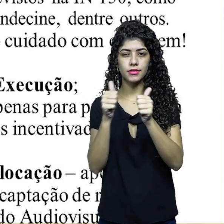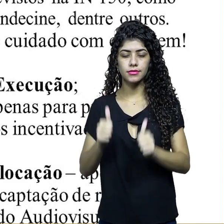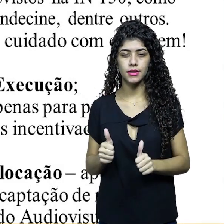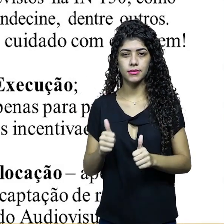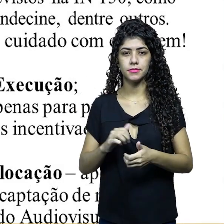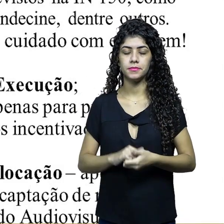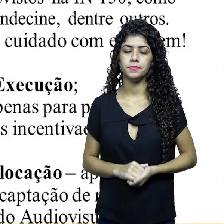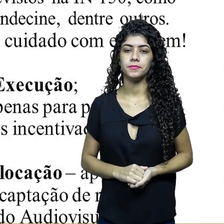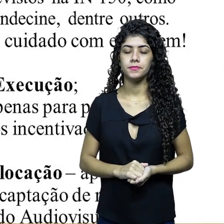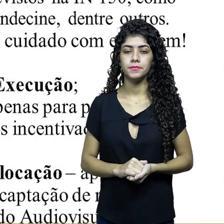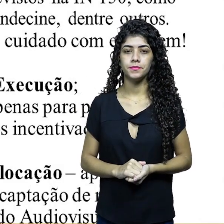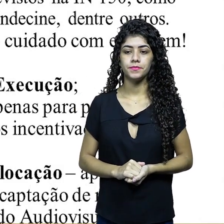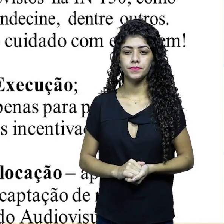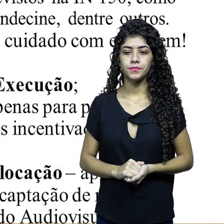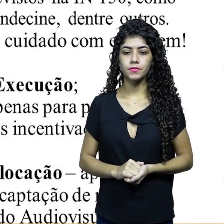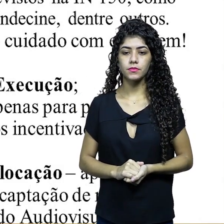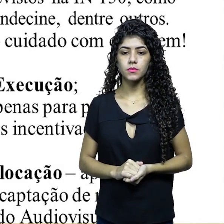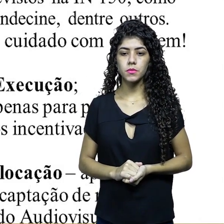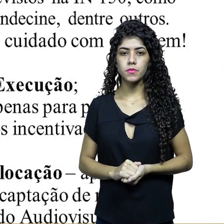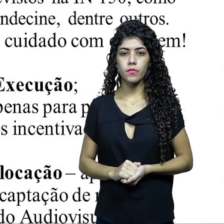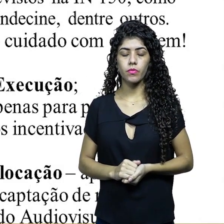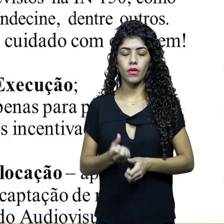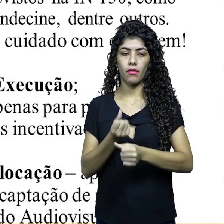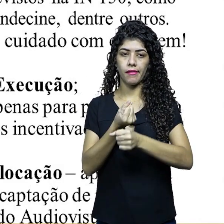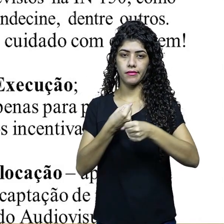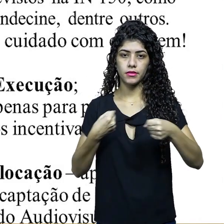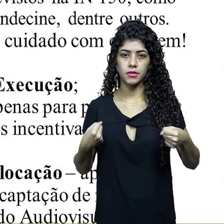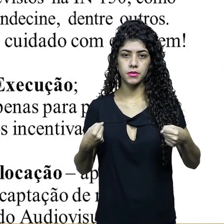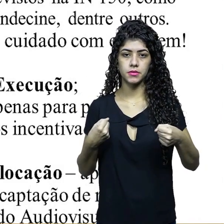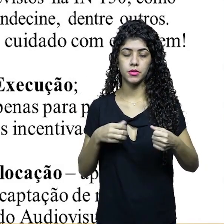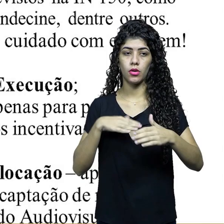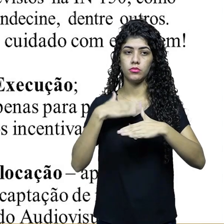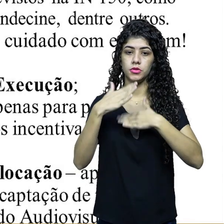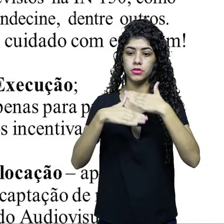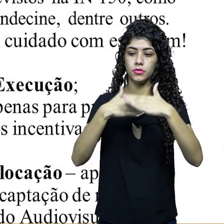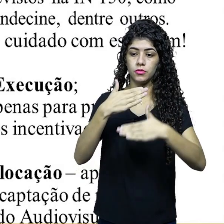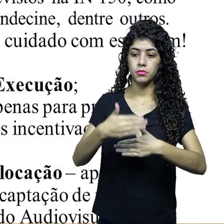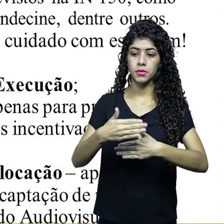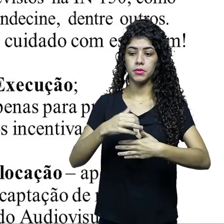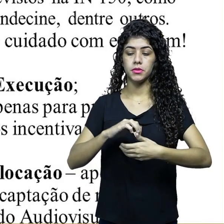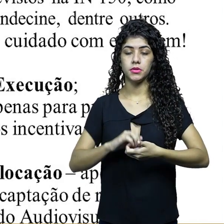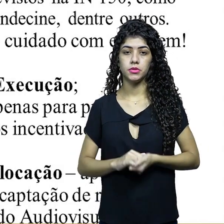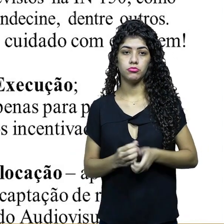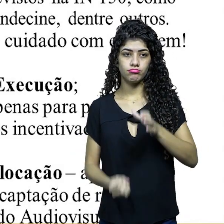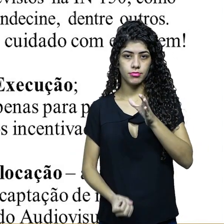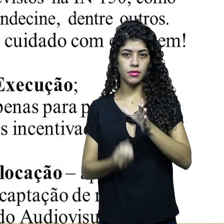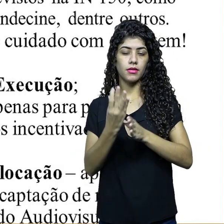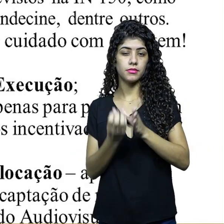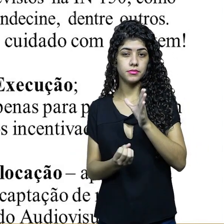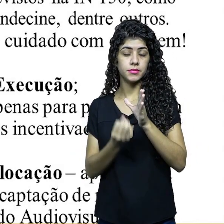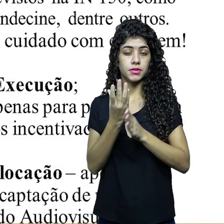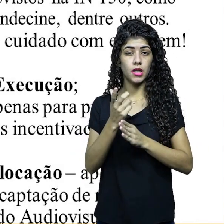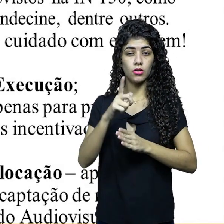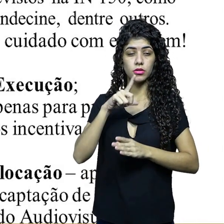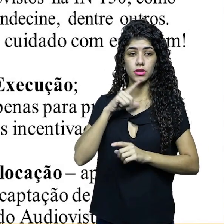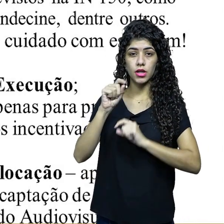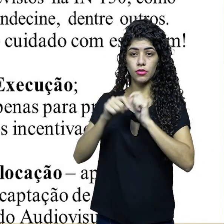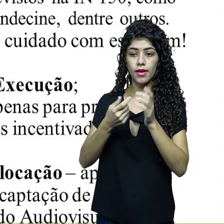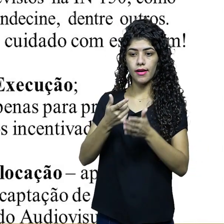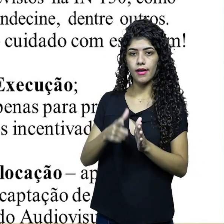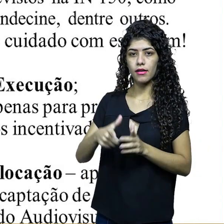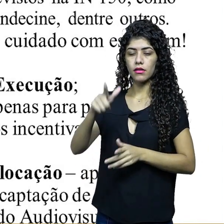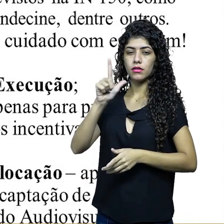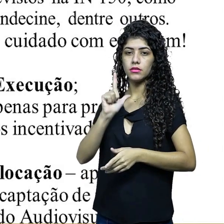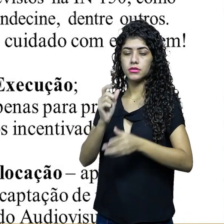do roteiro. O orçamento em grandes itens. Desenvolvimento, produção, inclui a